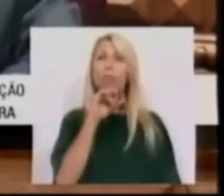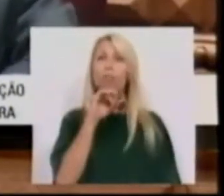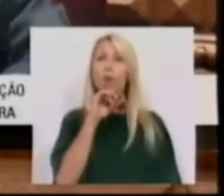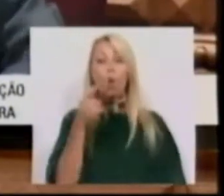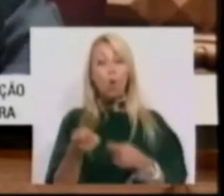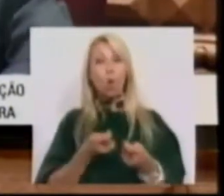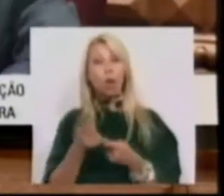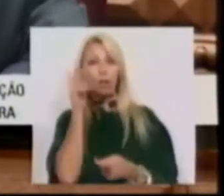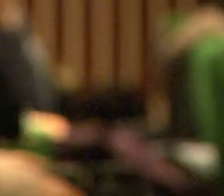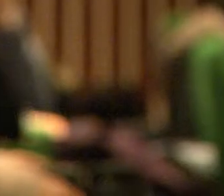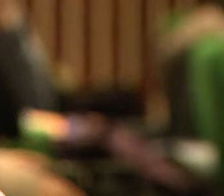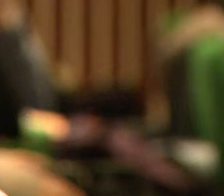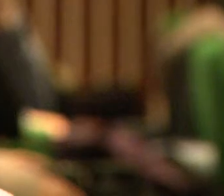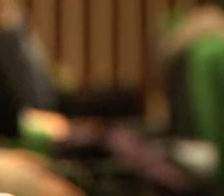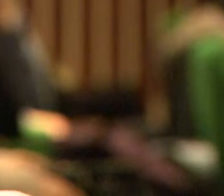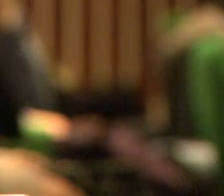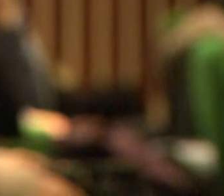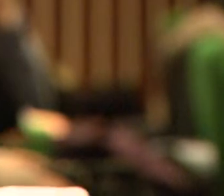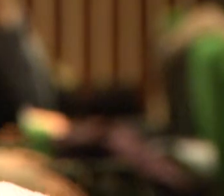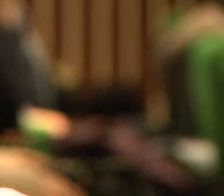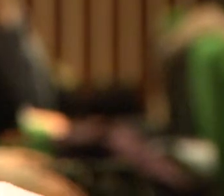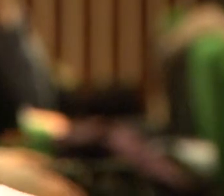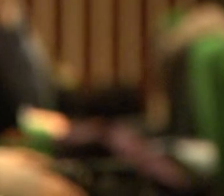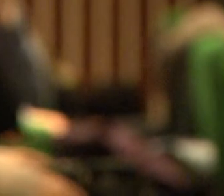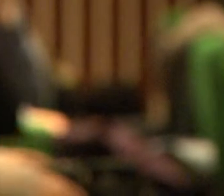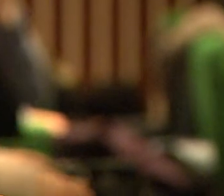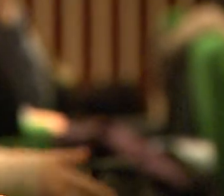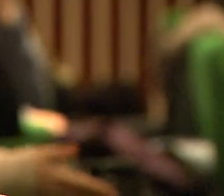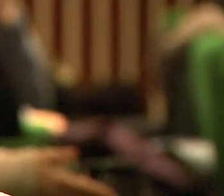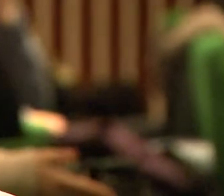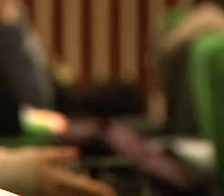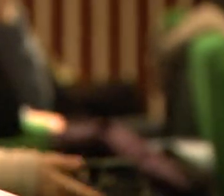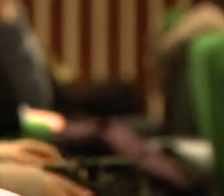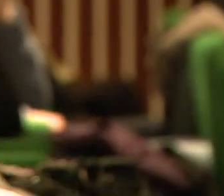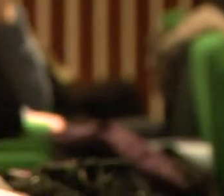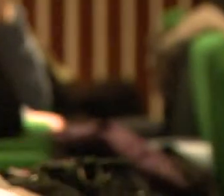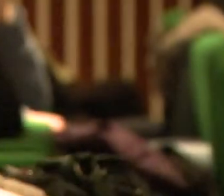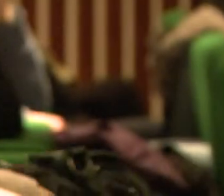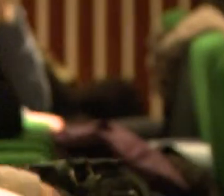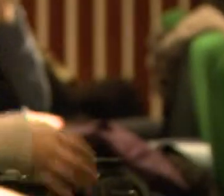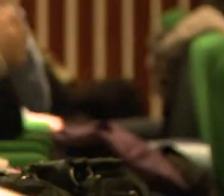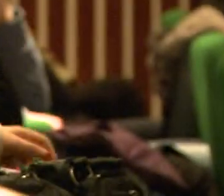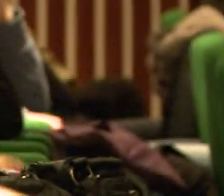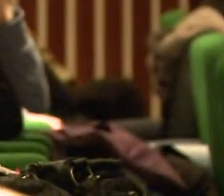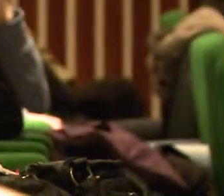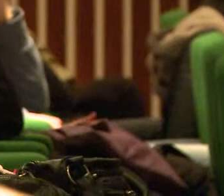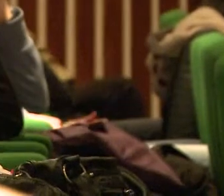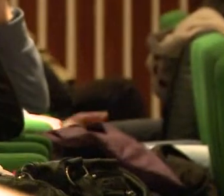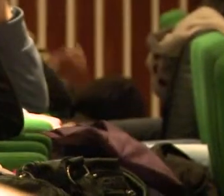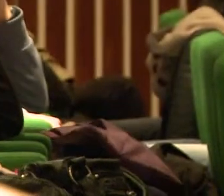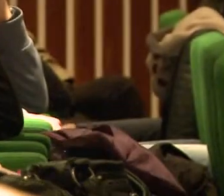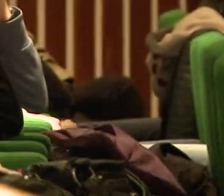de organização de vida e de fixação nesses territórios é uma possibilidade em aberto. E, portanto, alguma forma de